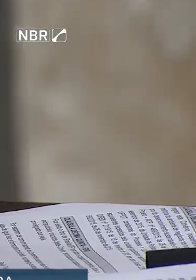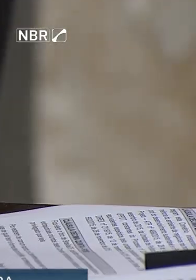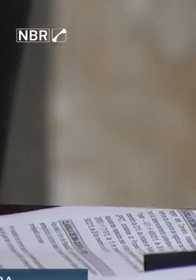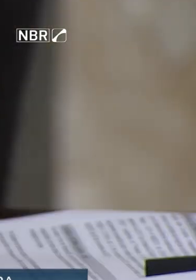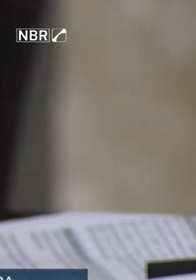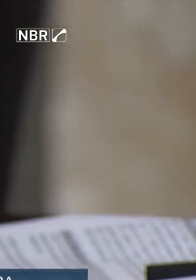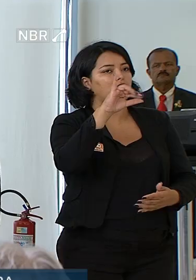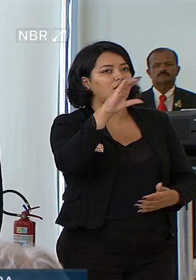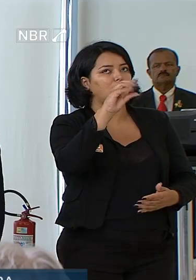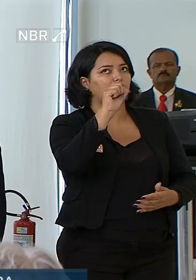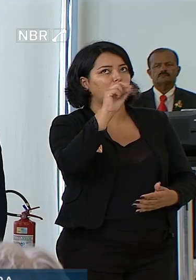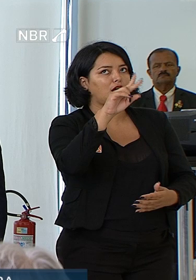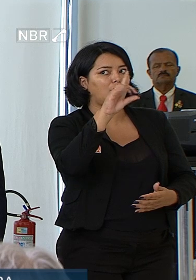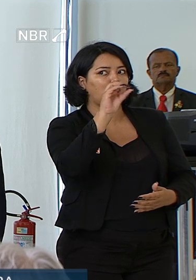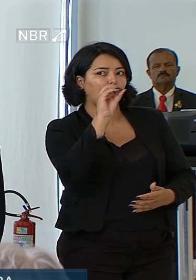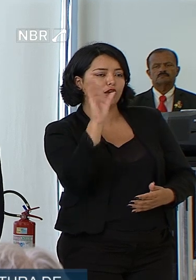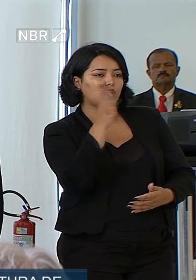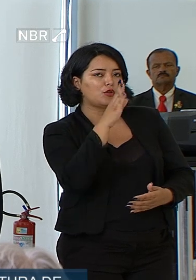berzo